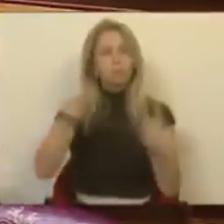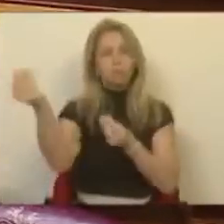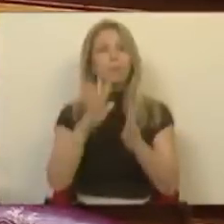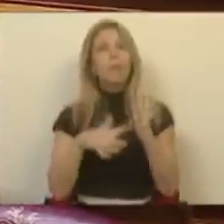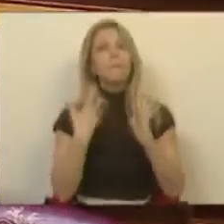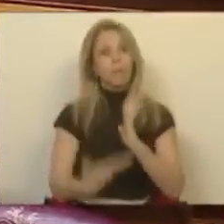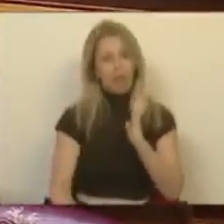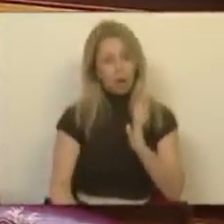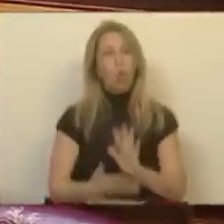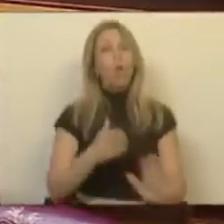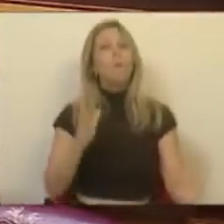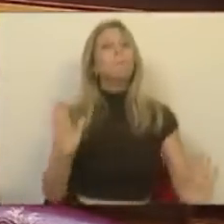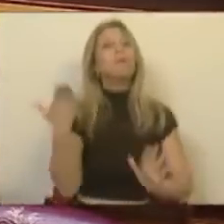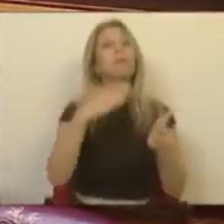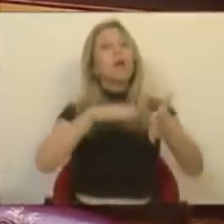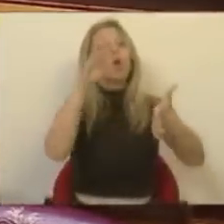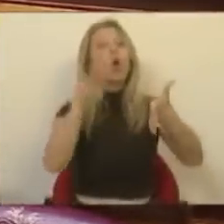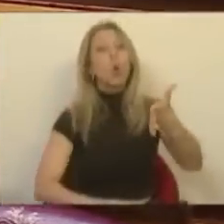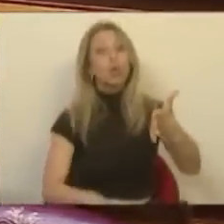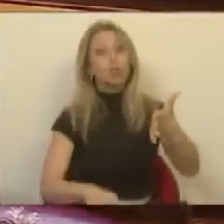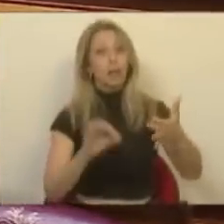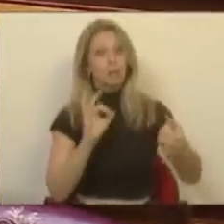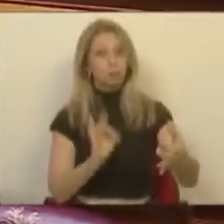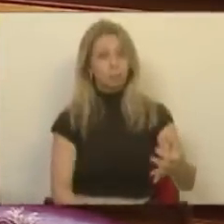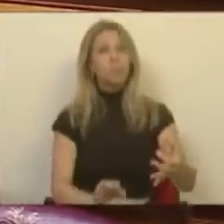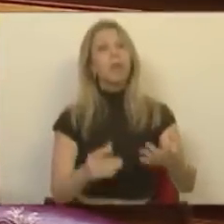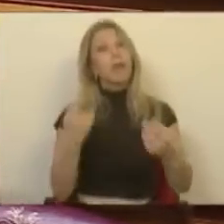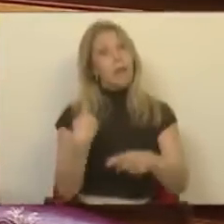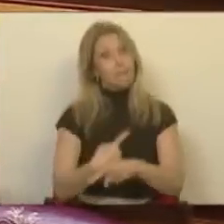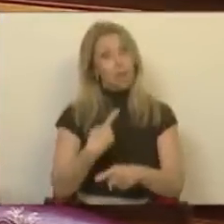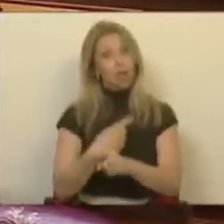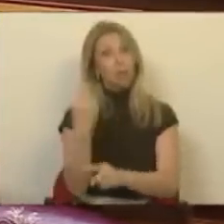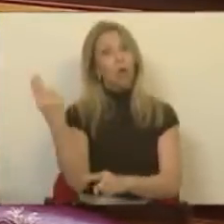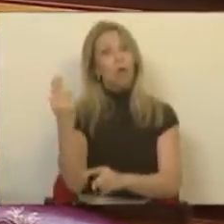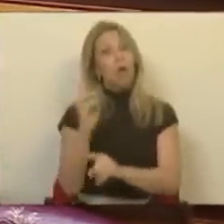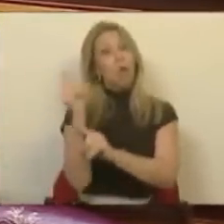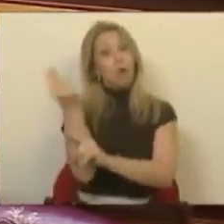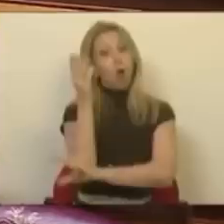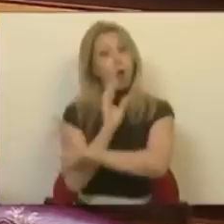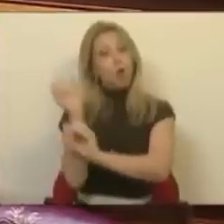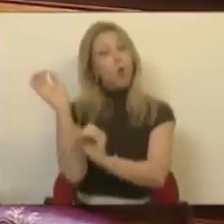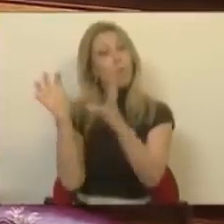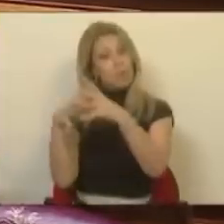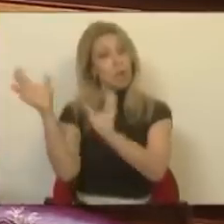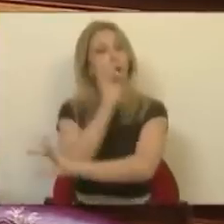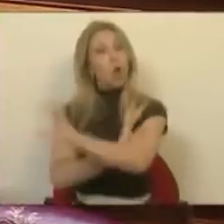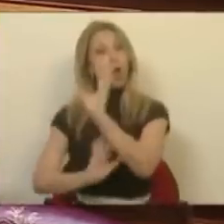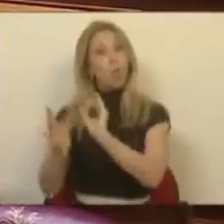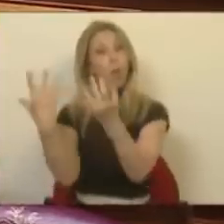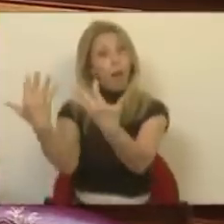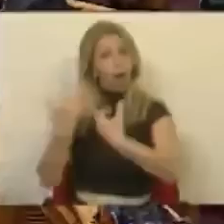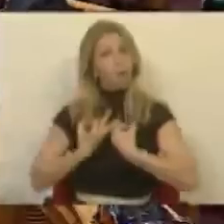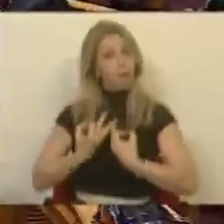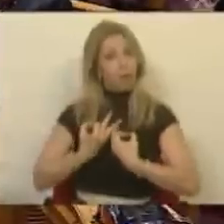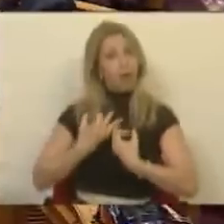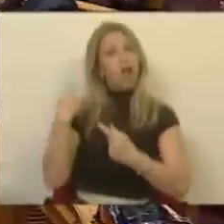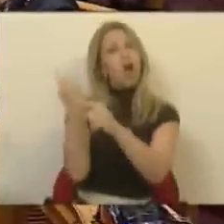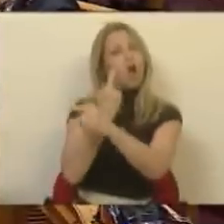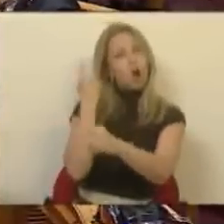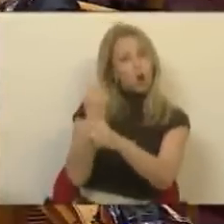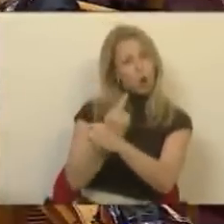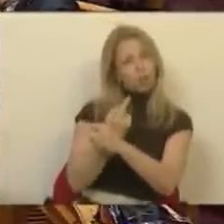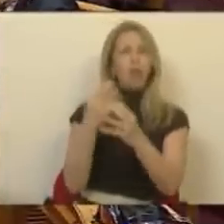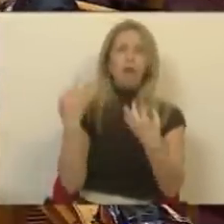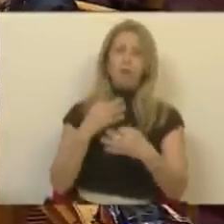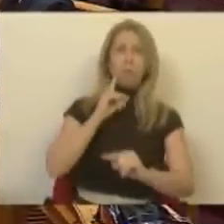contratualizar e recebemos até elogios da comissão europeia relativamente às propostas que apresentamos para a recuperação da economia em